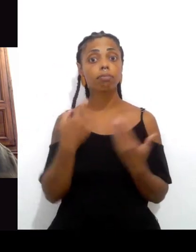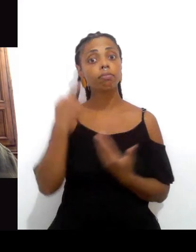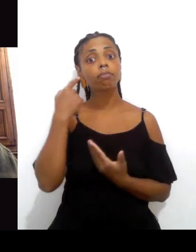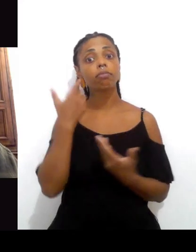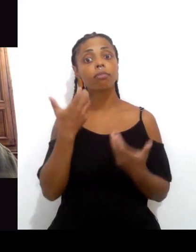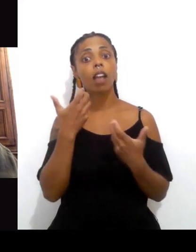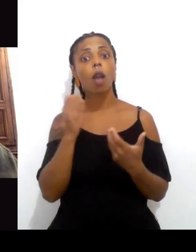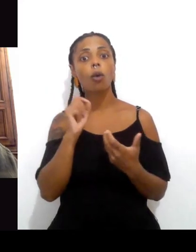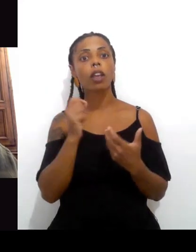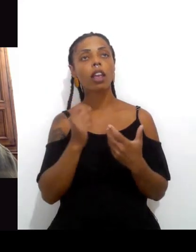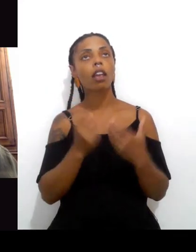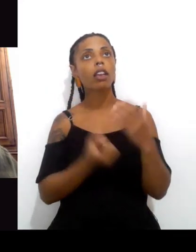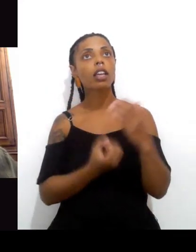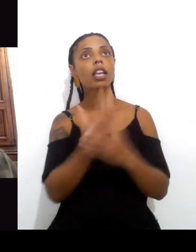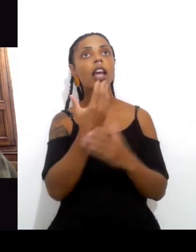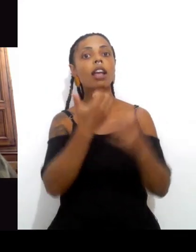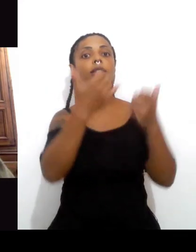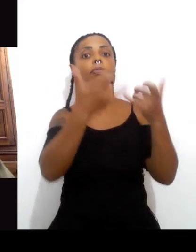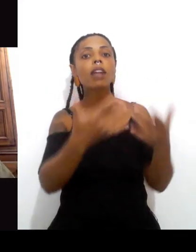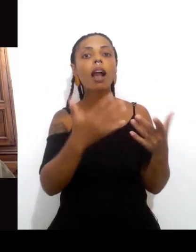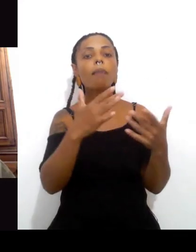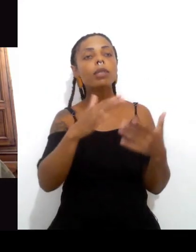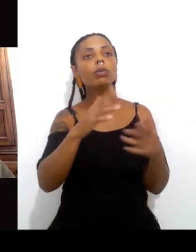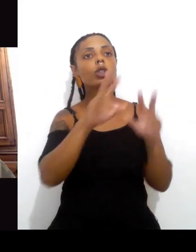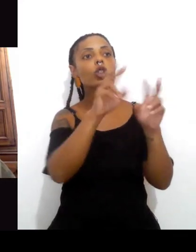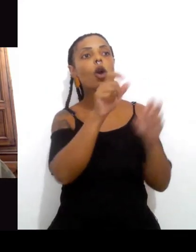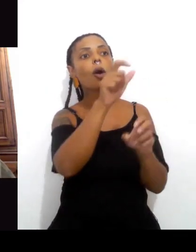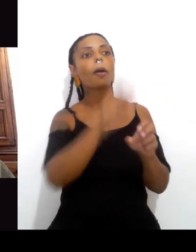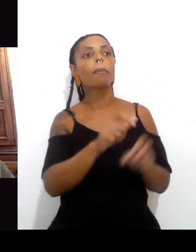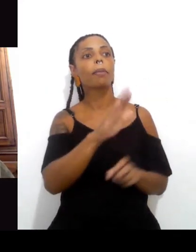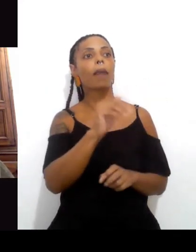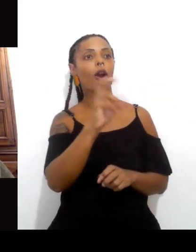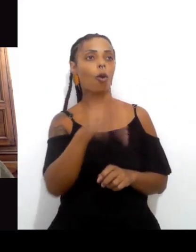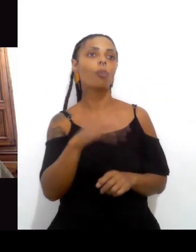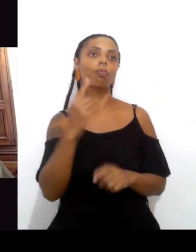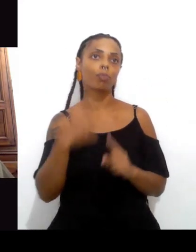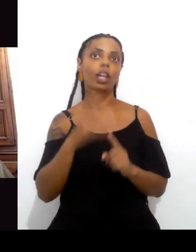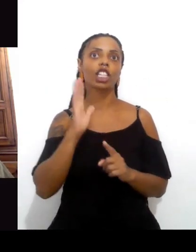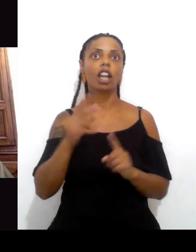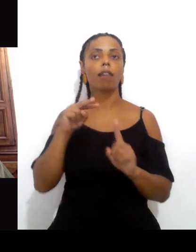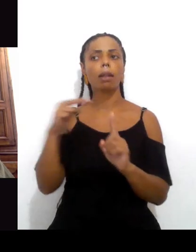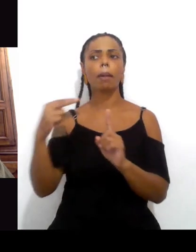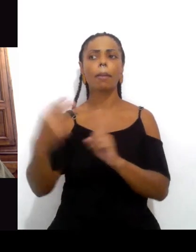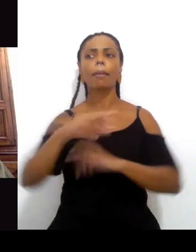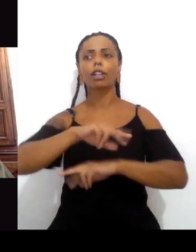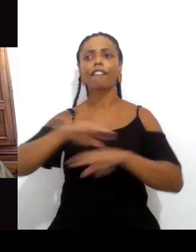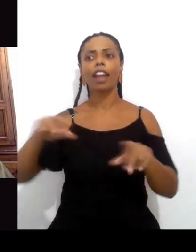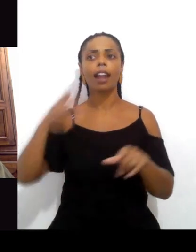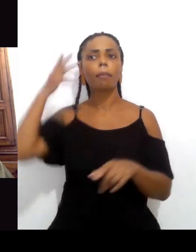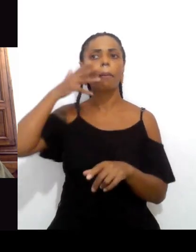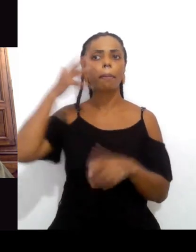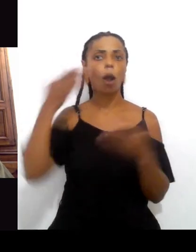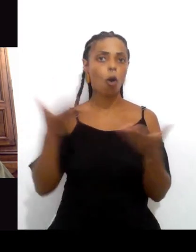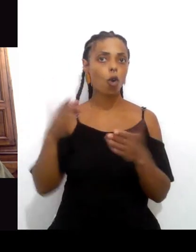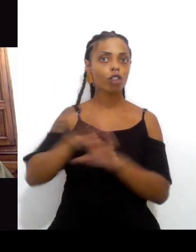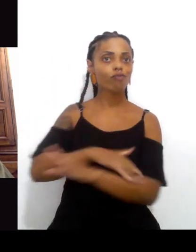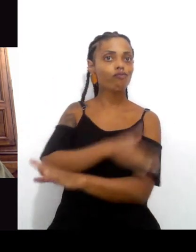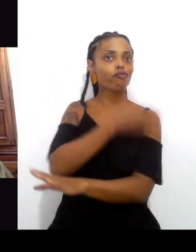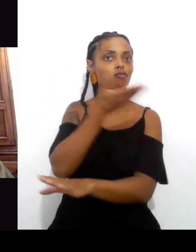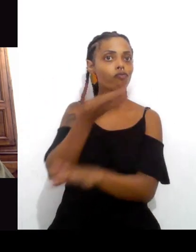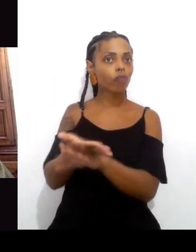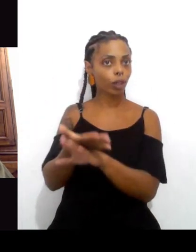retrato do artista que foi abordado em diferentes perspectivas né ao longo das apresentações do dia de hoje